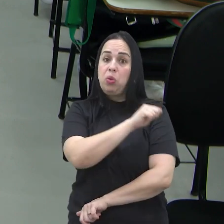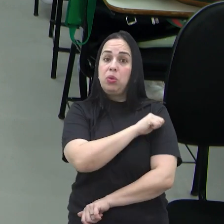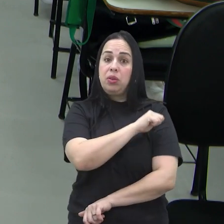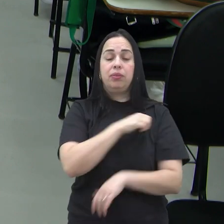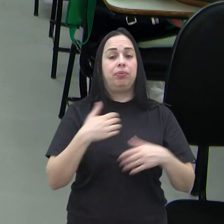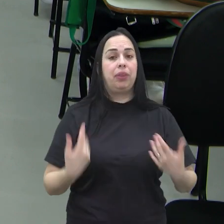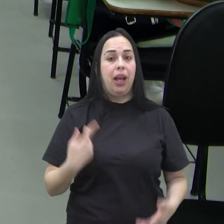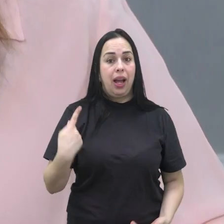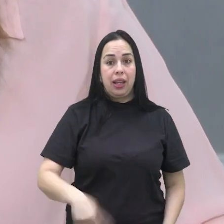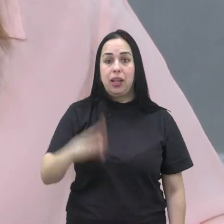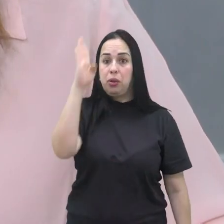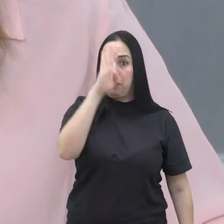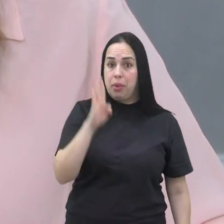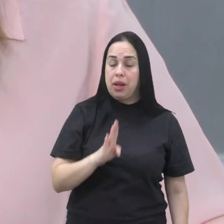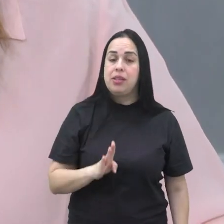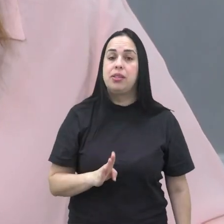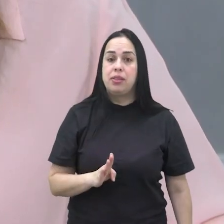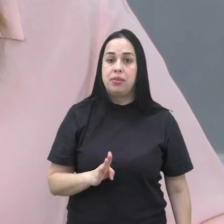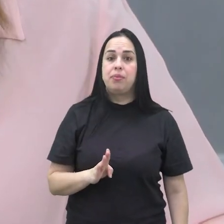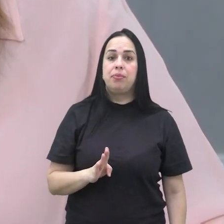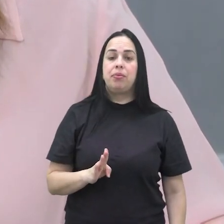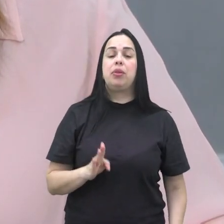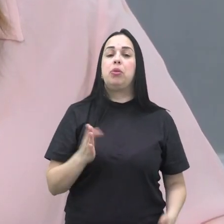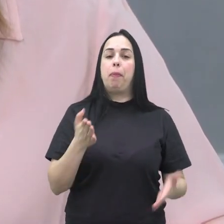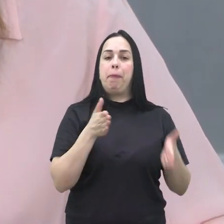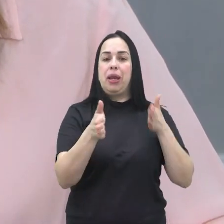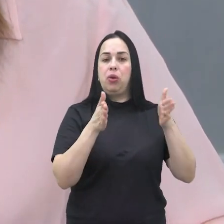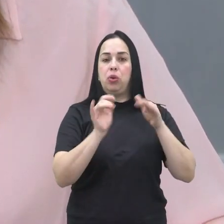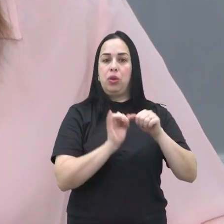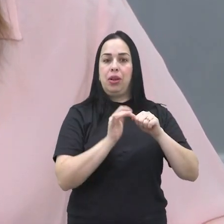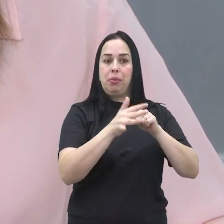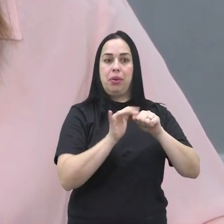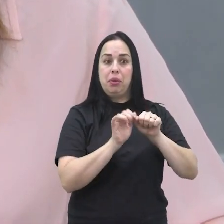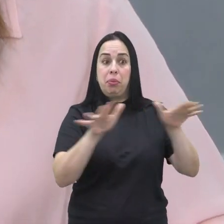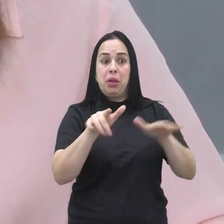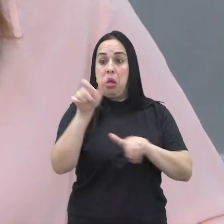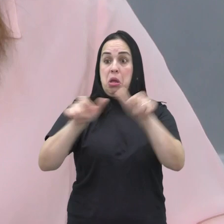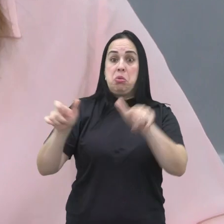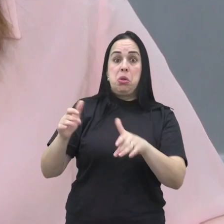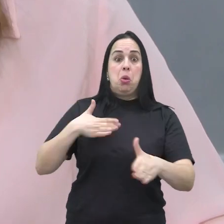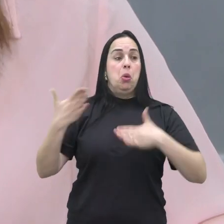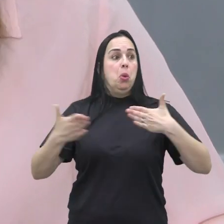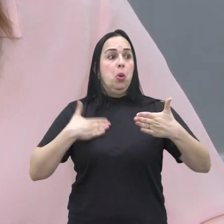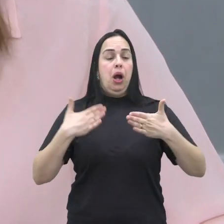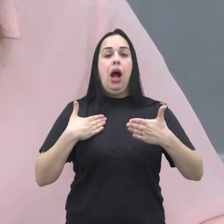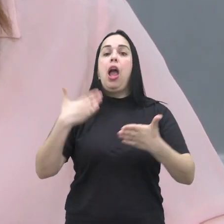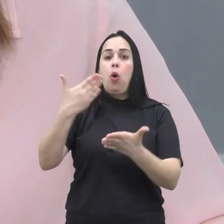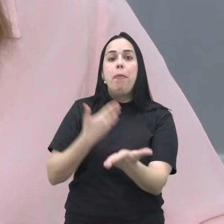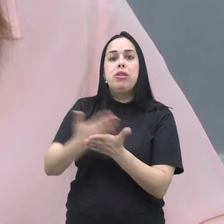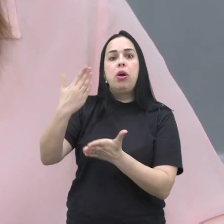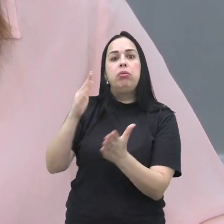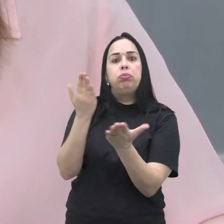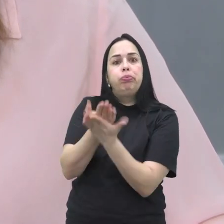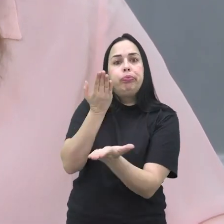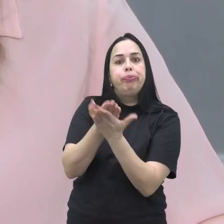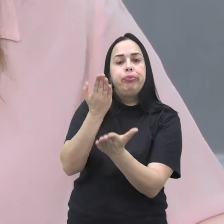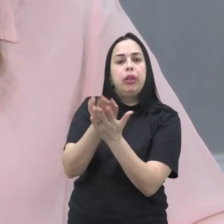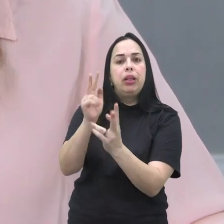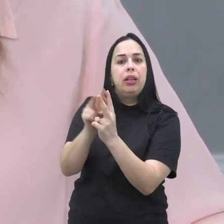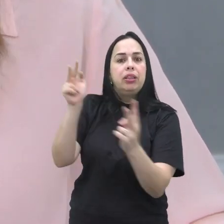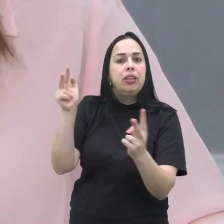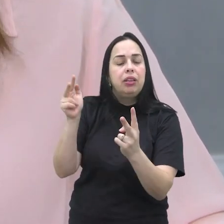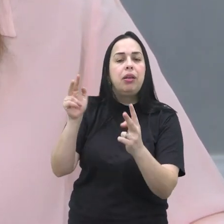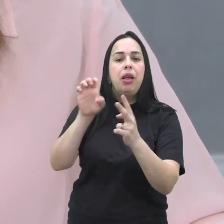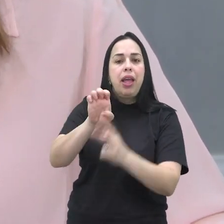no ensino superior. No Brasil, foi o evento da pandemia que, no susto, todo mundo teve que começar a estudar à distância,